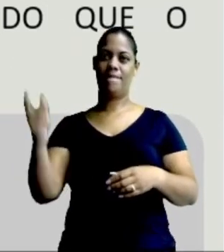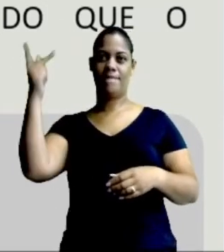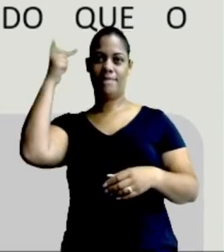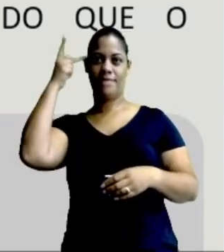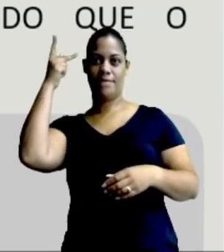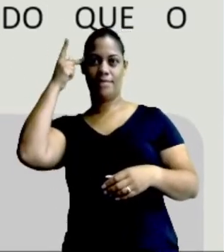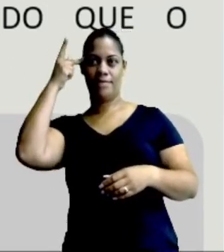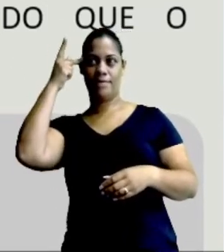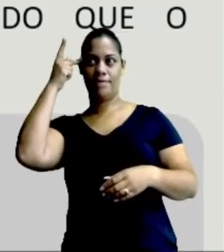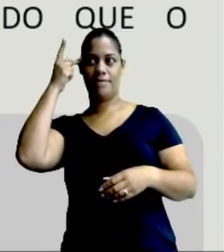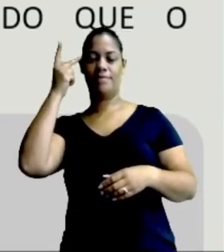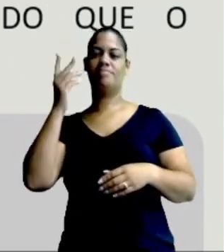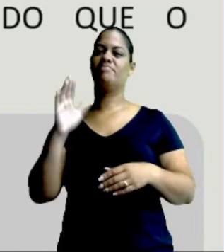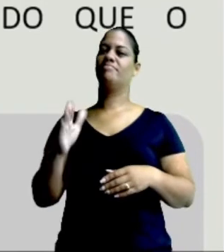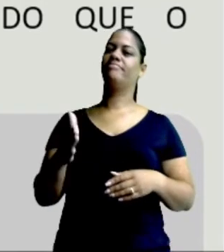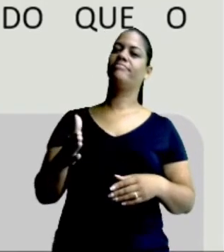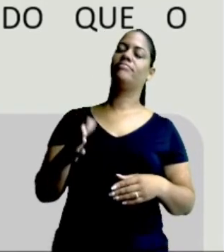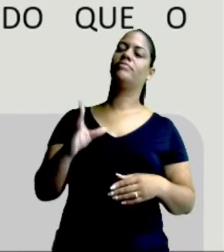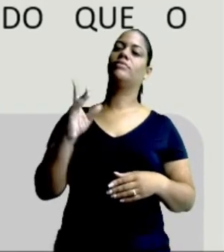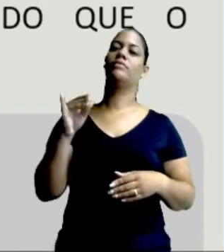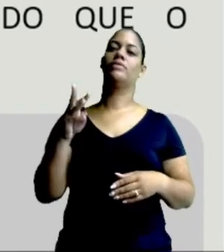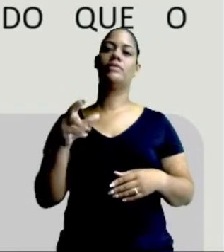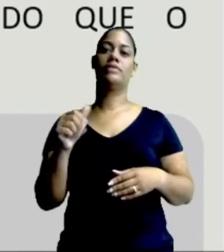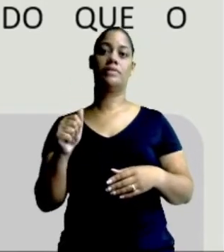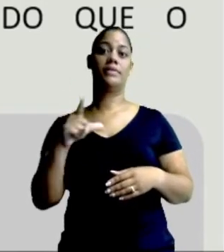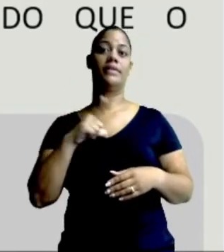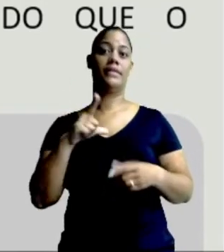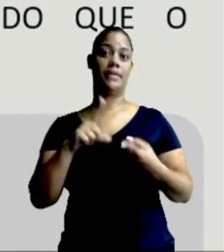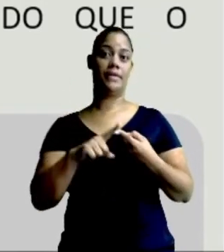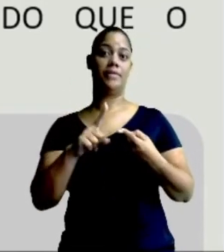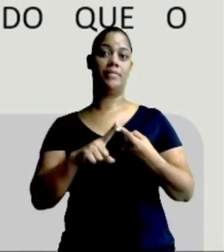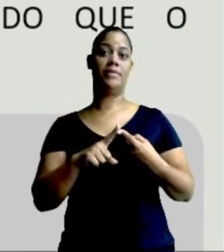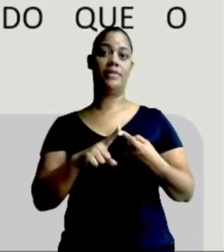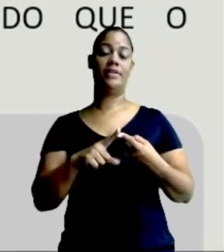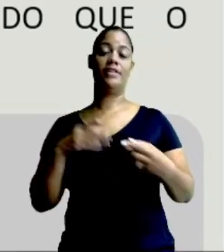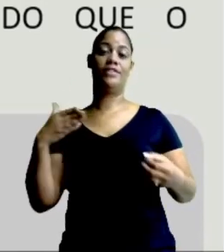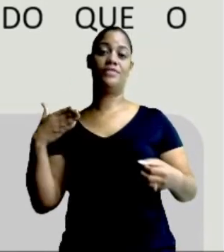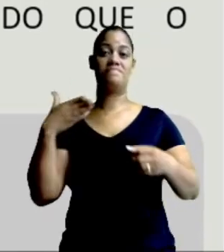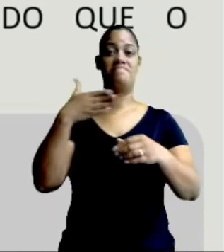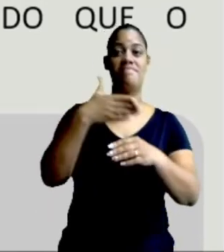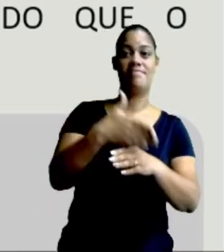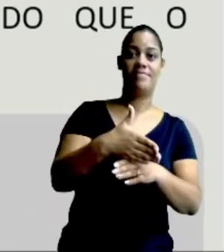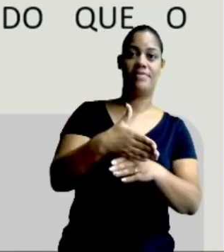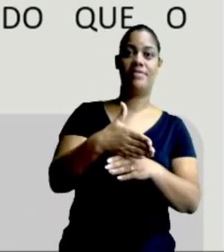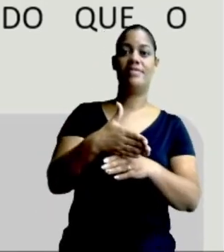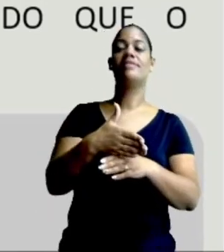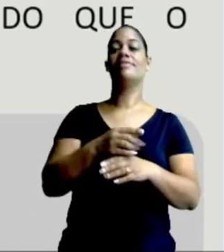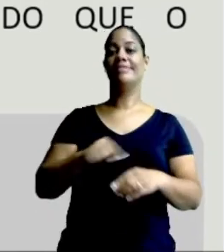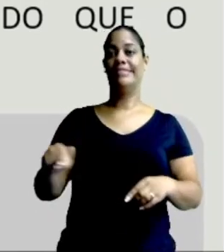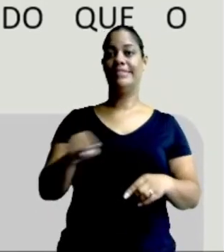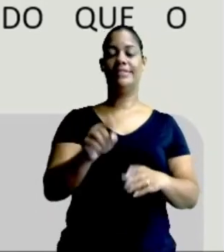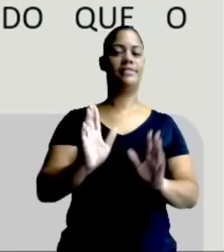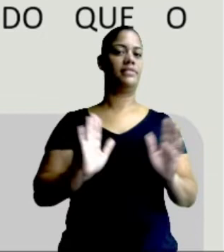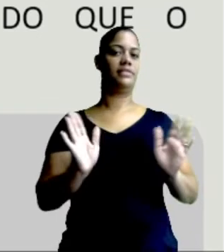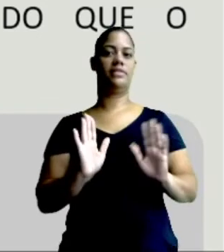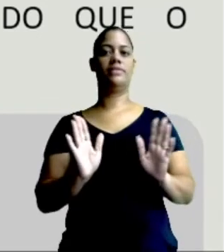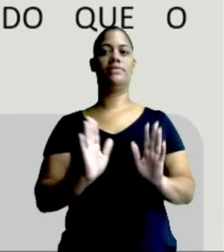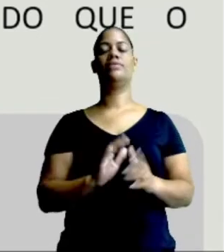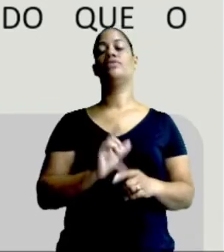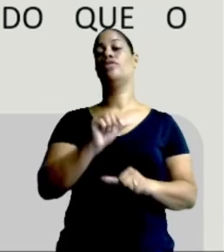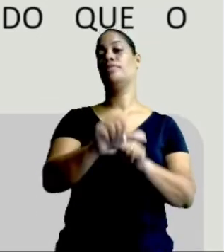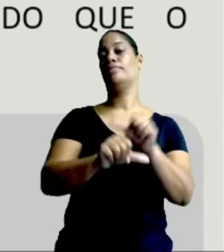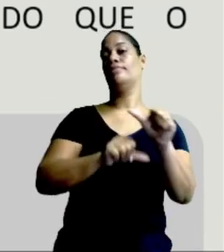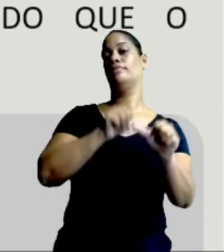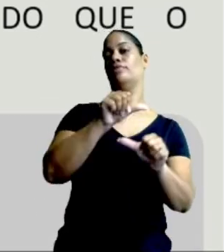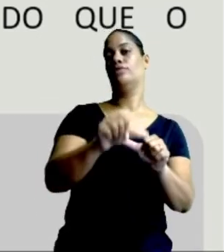Paulo. Veja aí que é um clima que pega o nosso litoral, né? Ele não vai entrar para o sertão, né? Já que o clima do sertão é